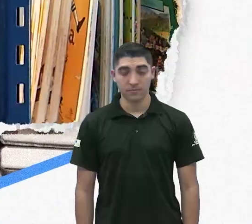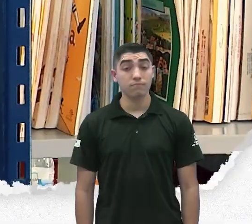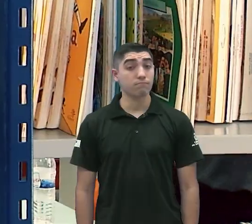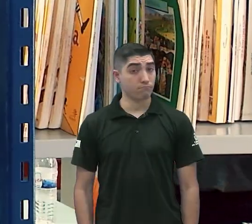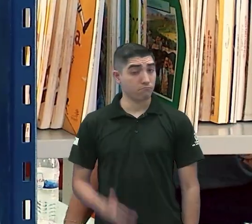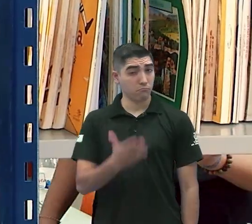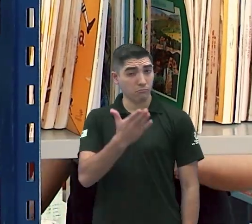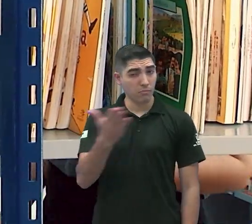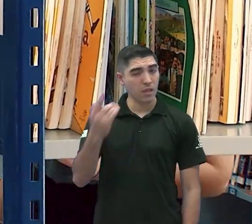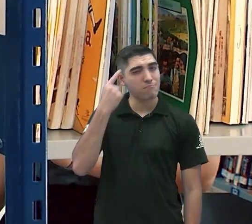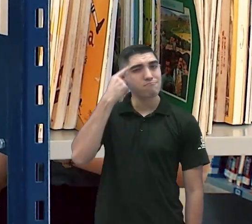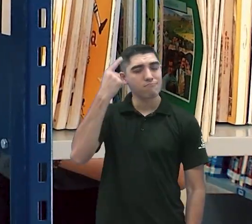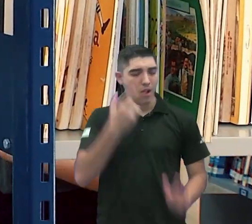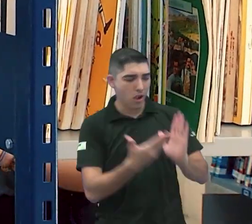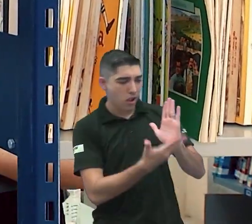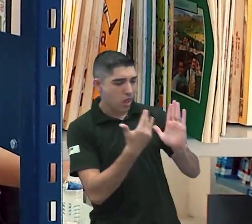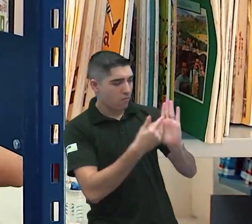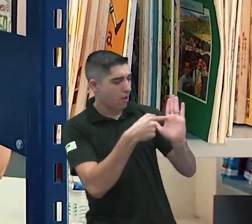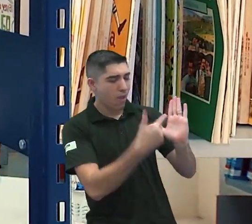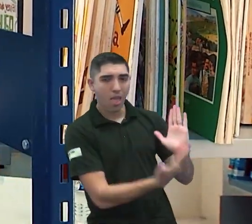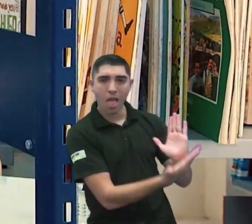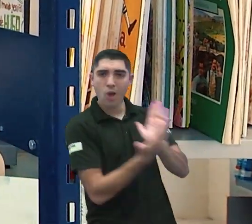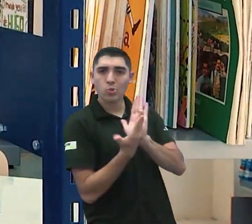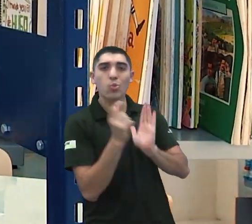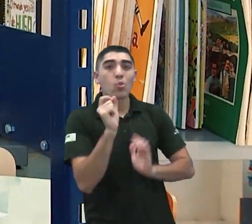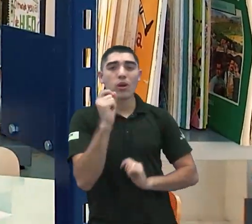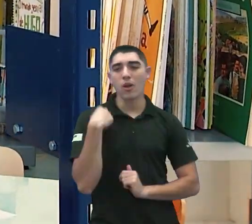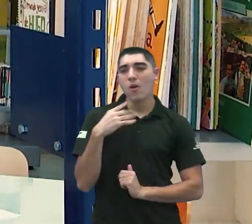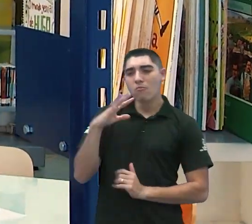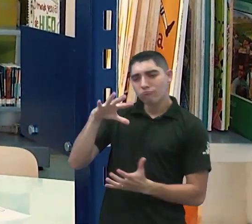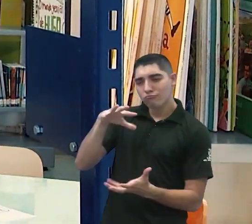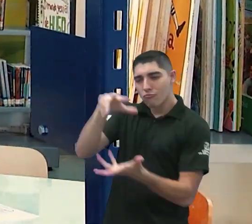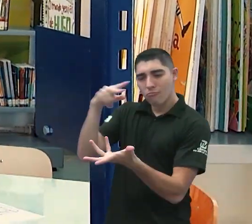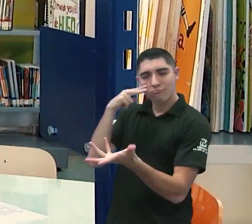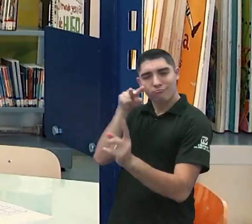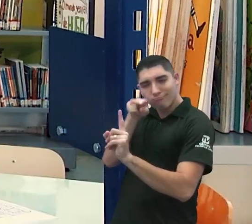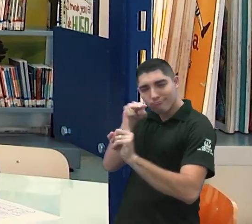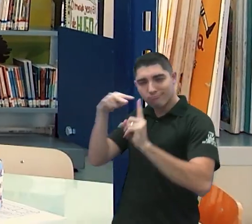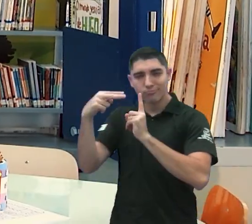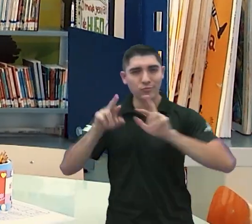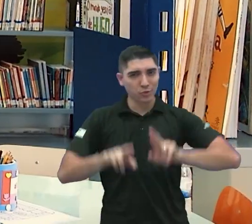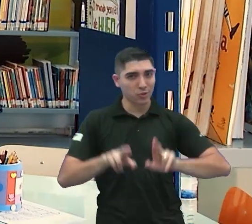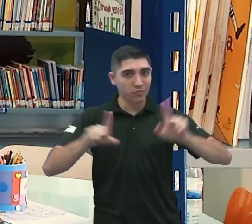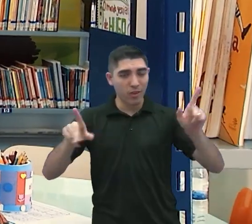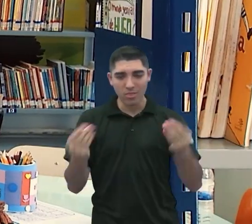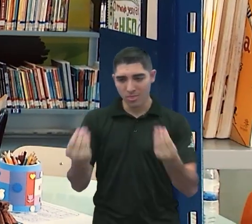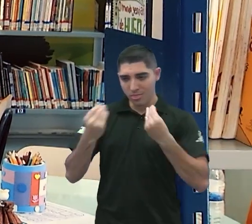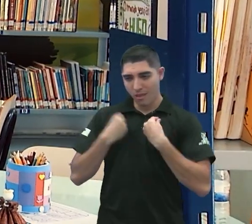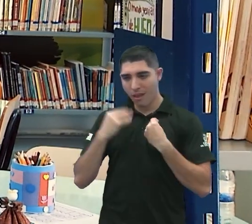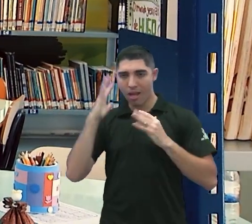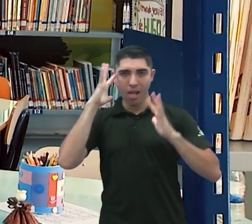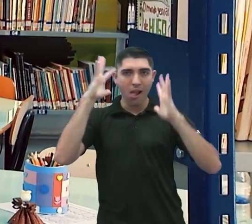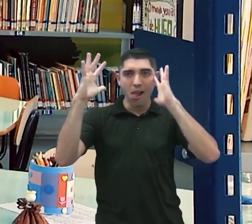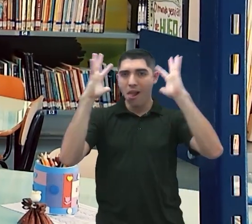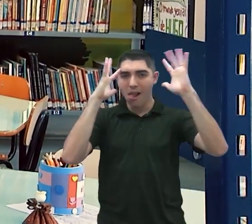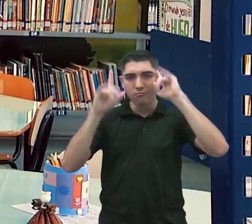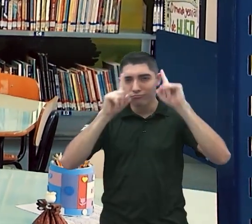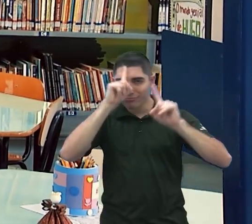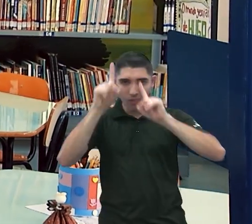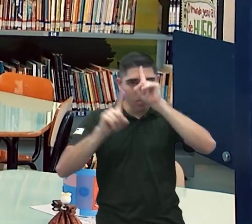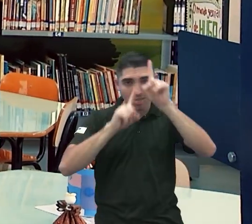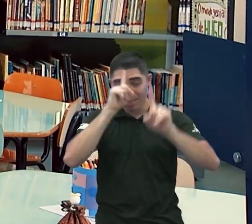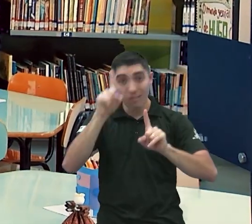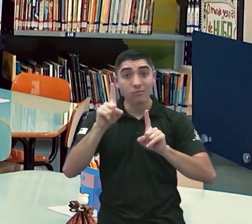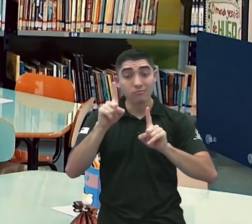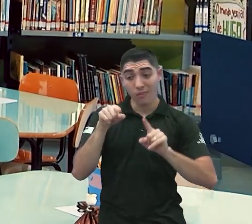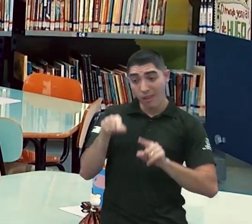Se você precisa de um livro que te ajude a ver o mundo com outra perspectiva, com um pouco mais de imaginação e com aquele olhar